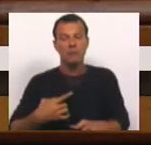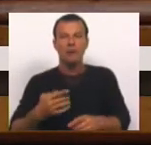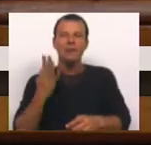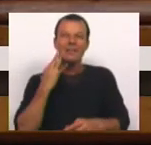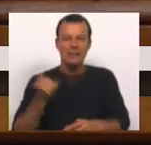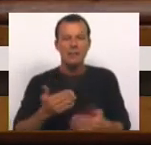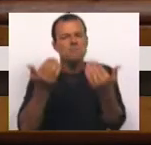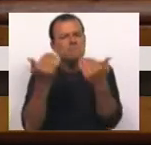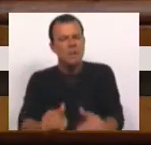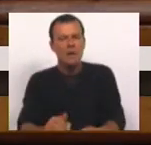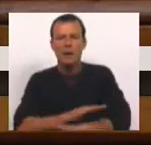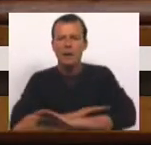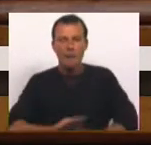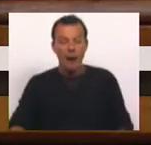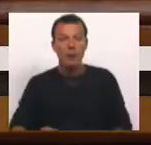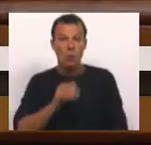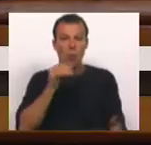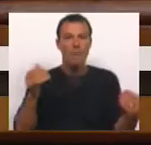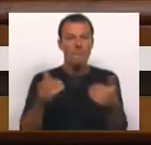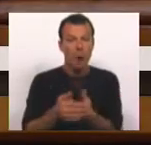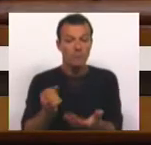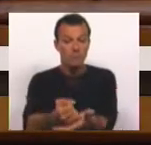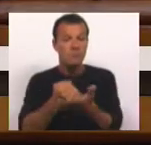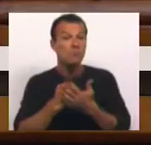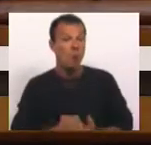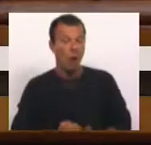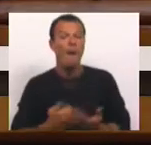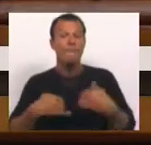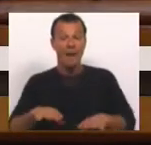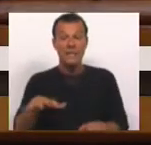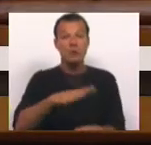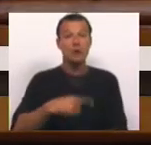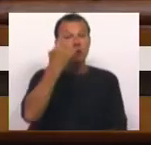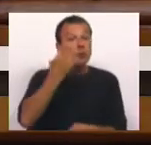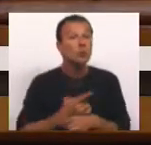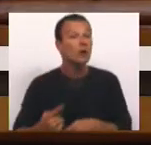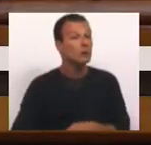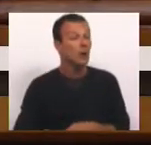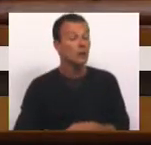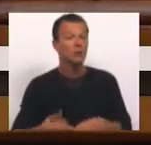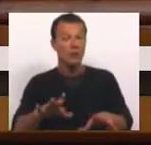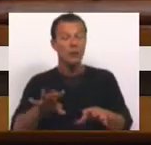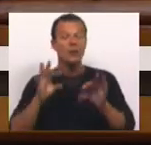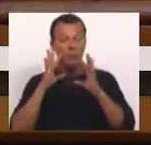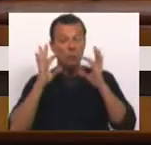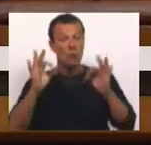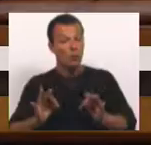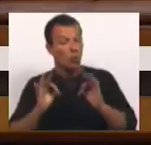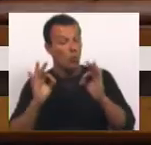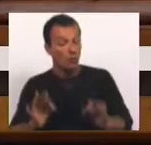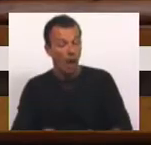restringir a morte medicamente assistida a situações excepcionais e a um processo ponderado, cuidado